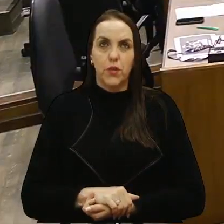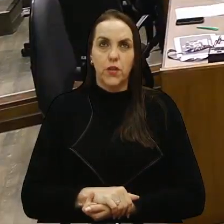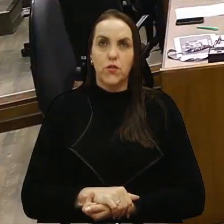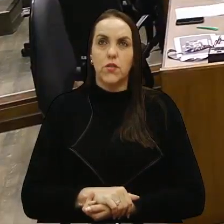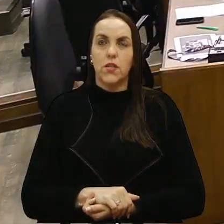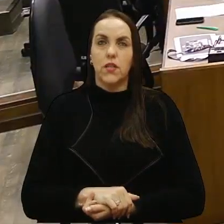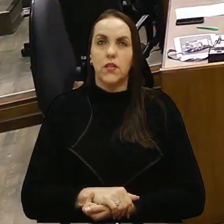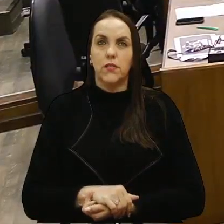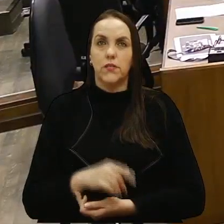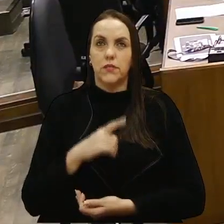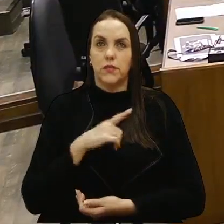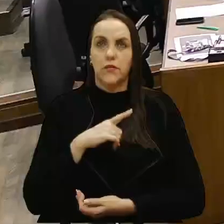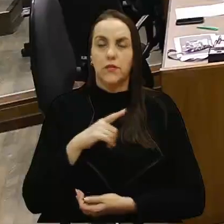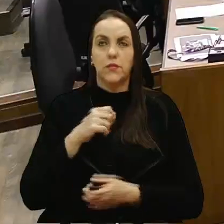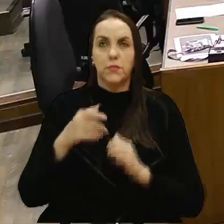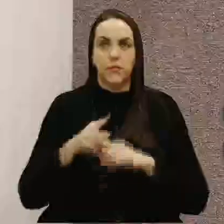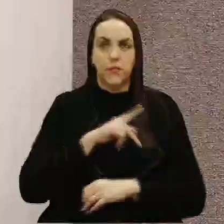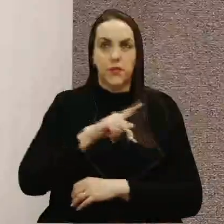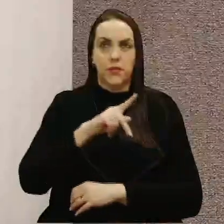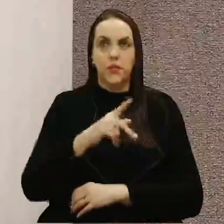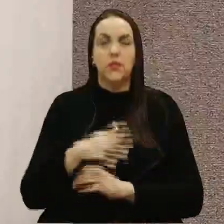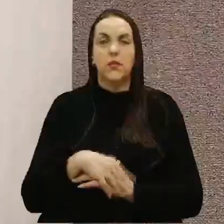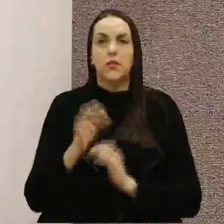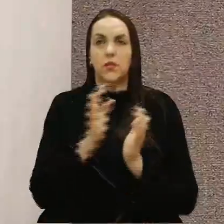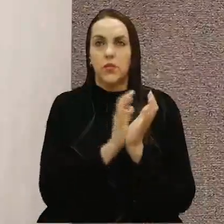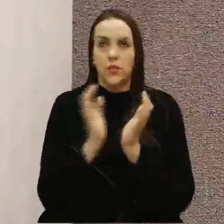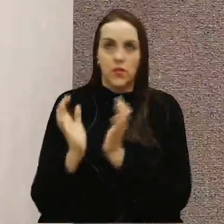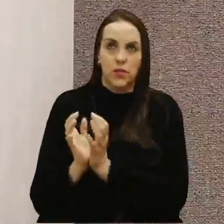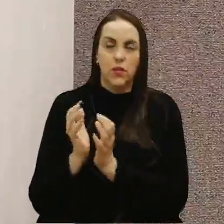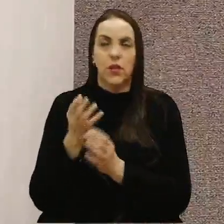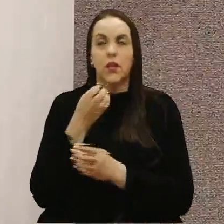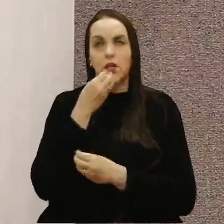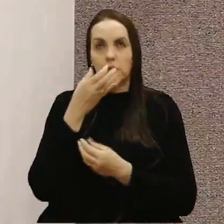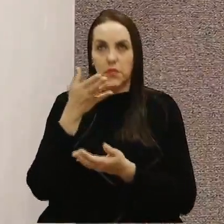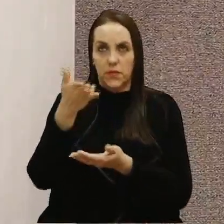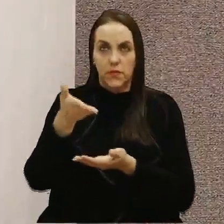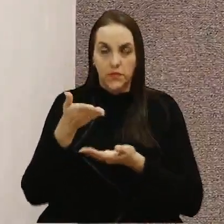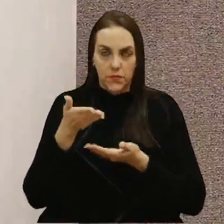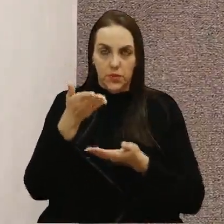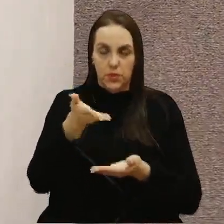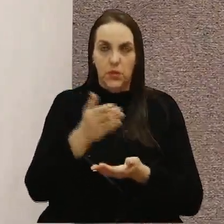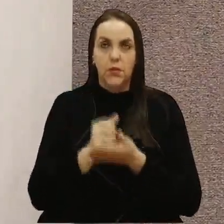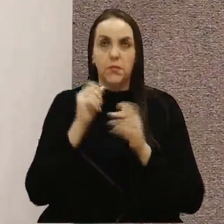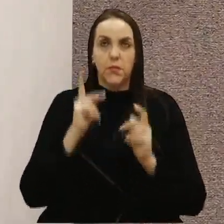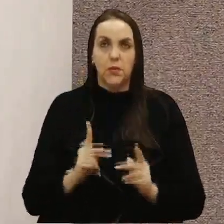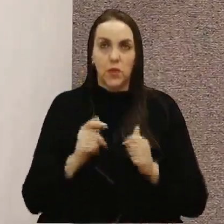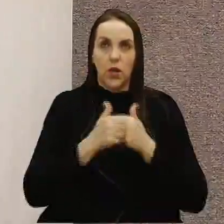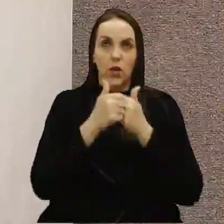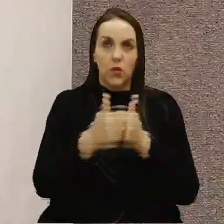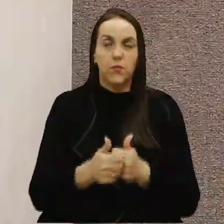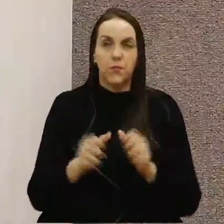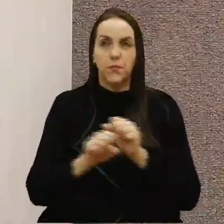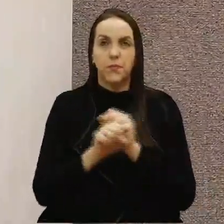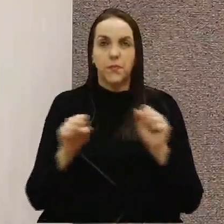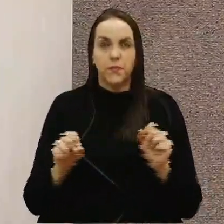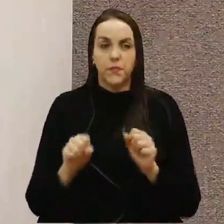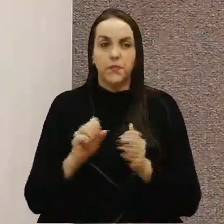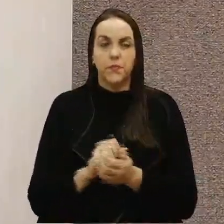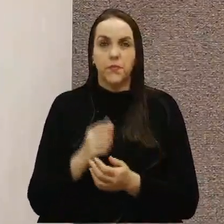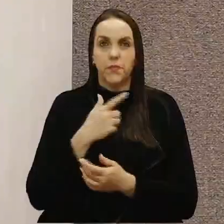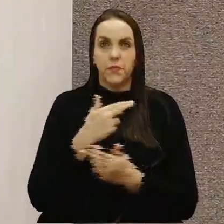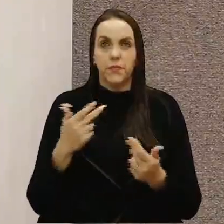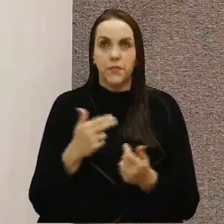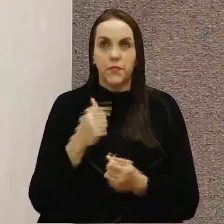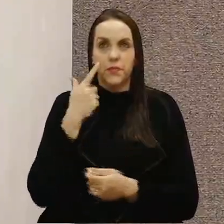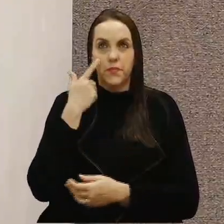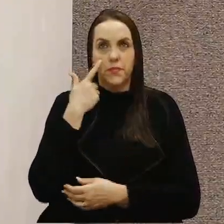Prezado presidente, nobres colegas, bom dia a todos. Também saudar bem-vindo aqui as pessoas que nos acompanham nessa manhã, nessa oportunidade. Quero dar as boas-vindas